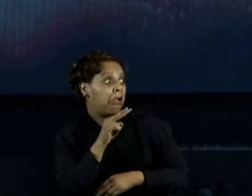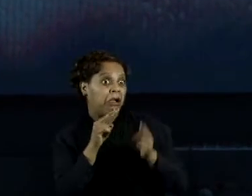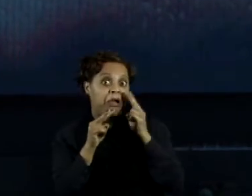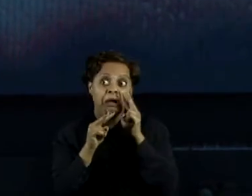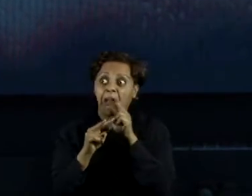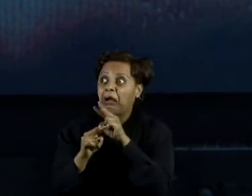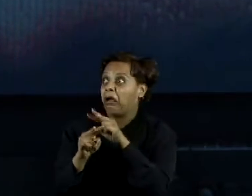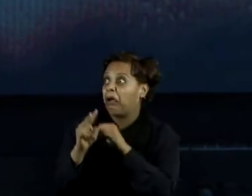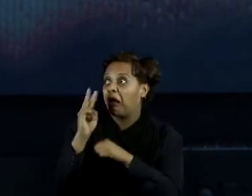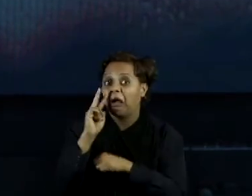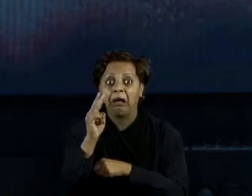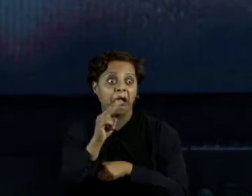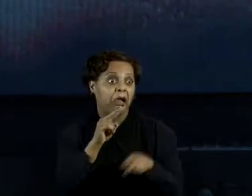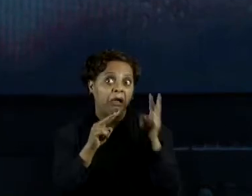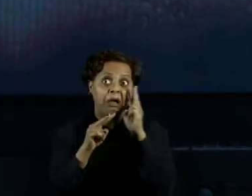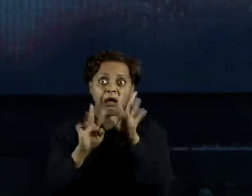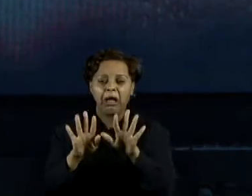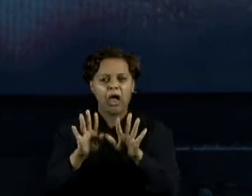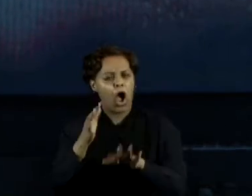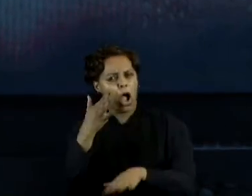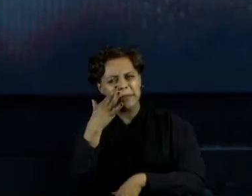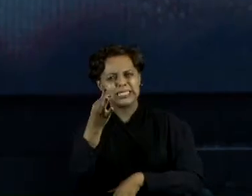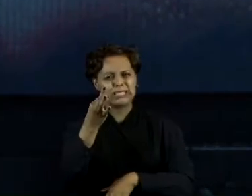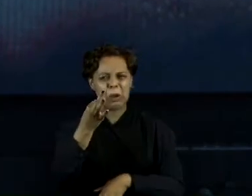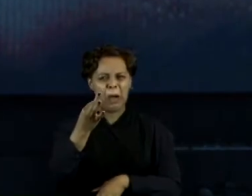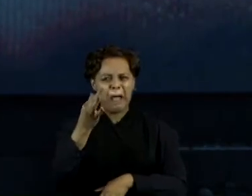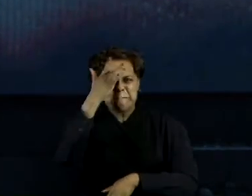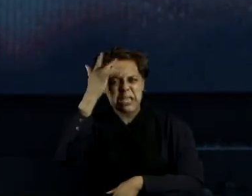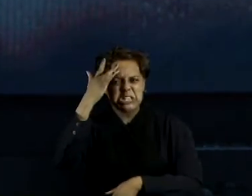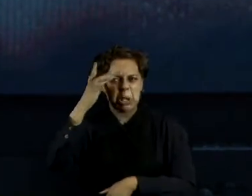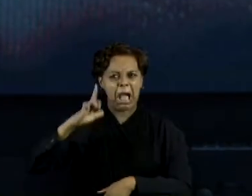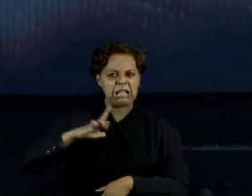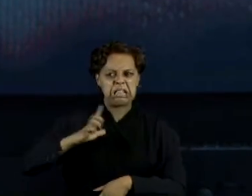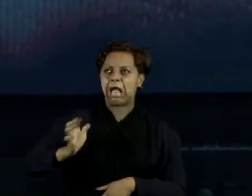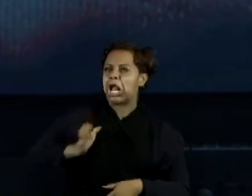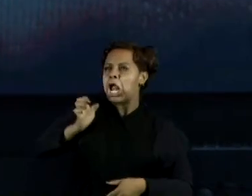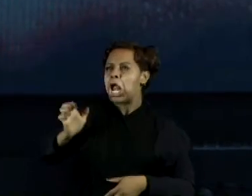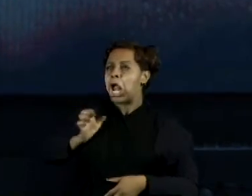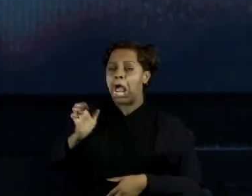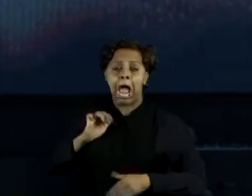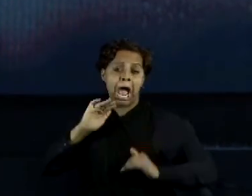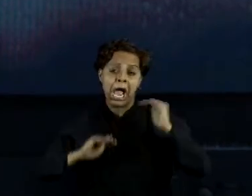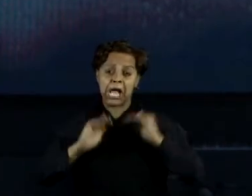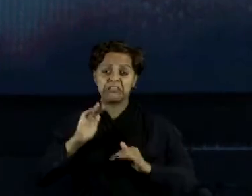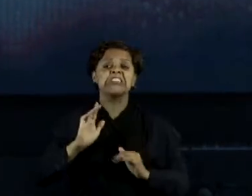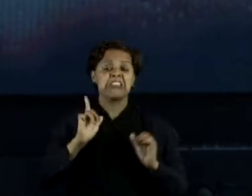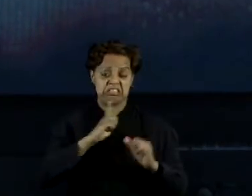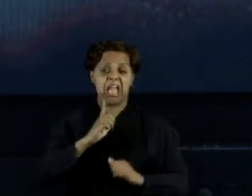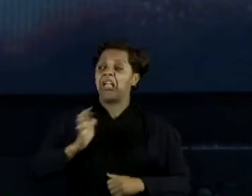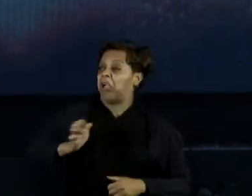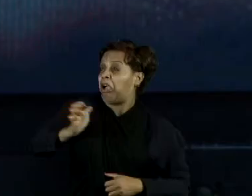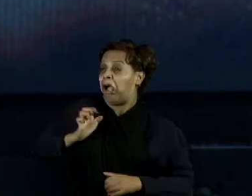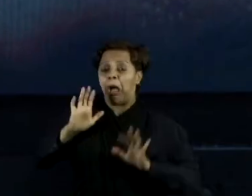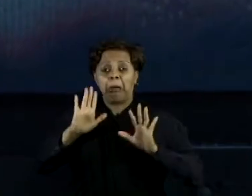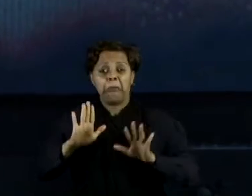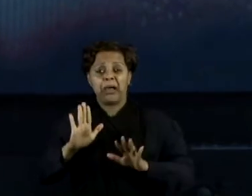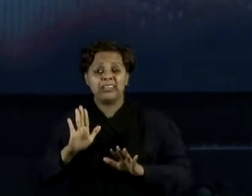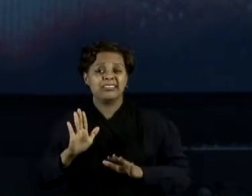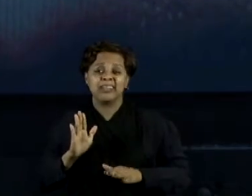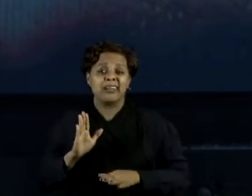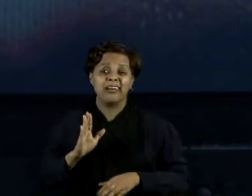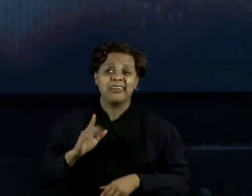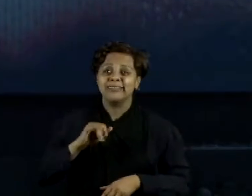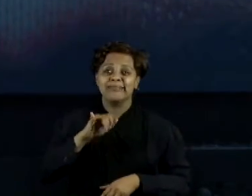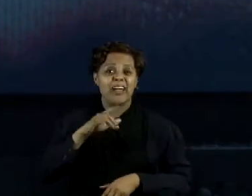pessoas avarentas podem ter tudo, mas são miseráveis. Pessoas egoístas não são amadas